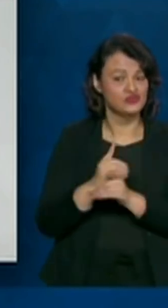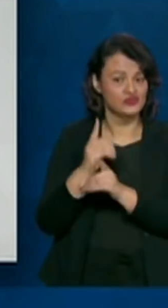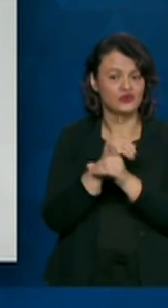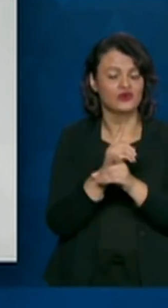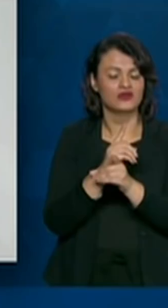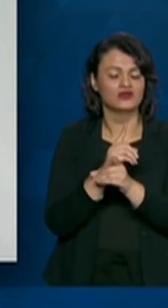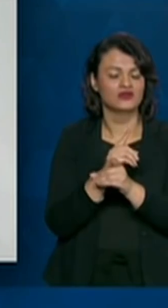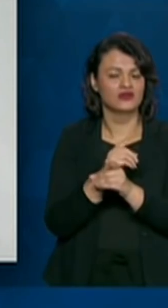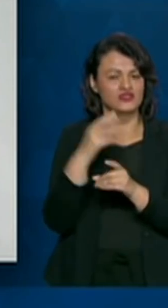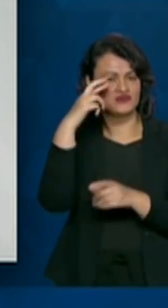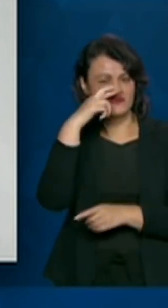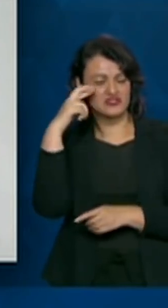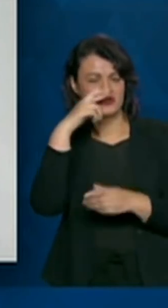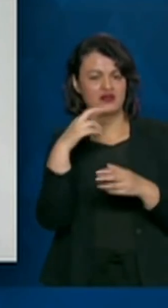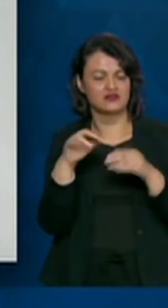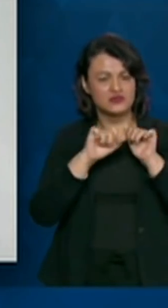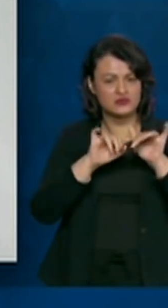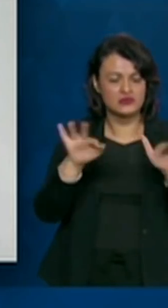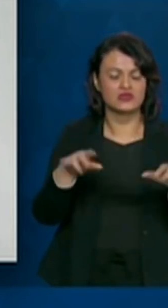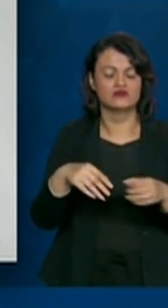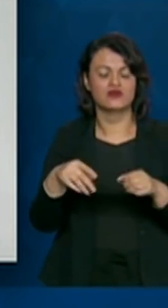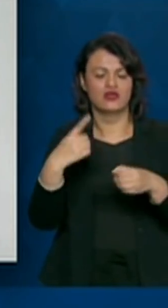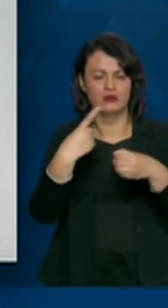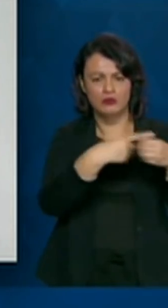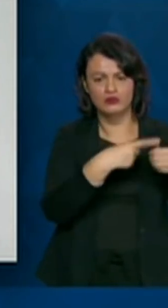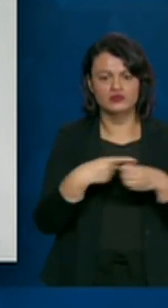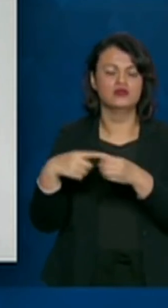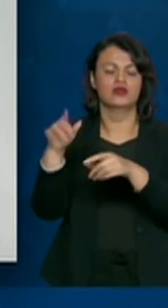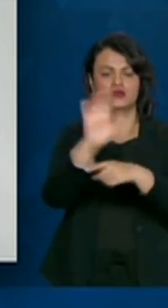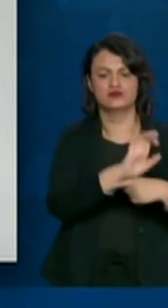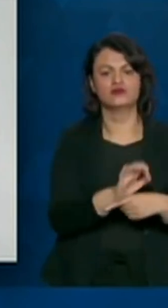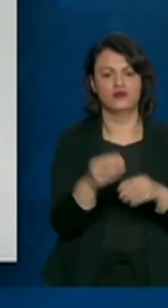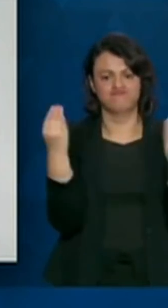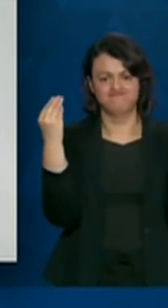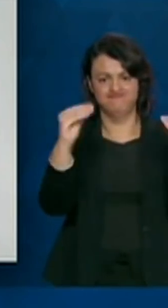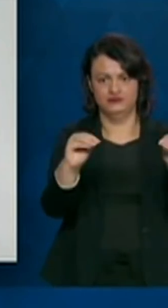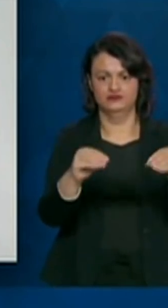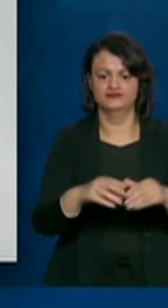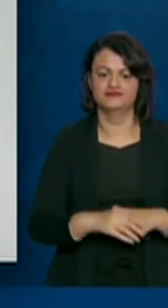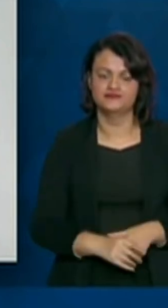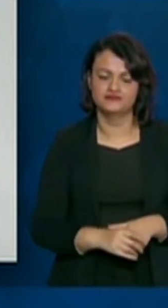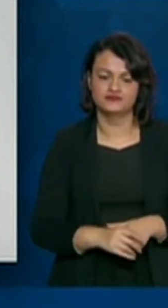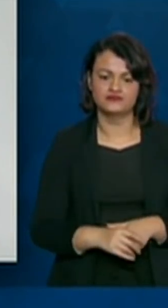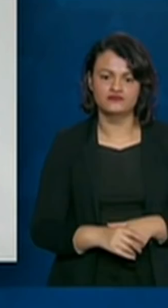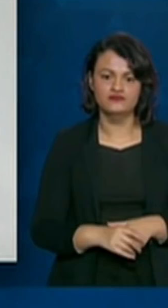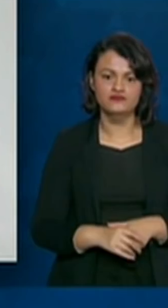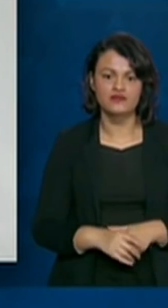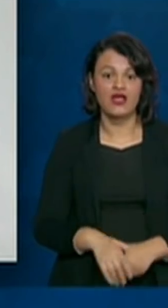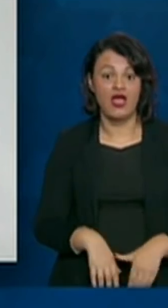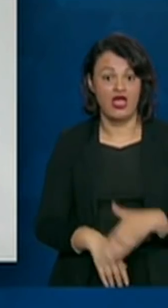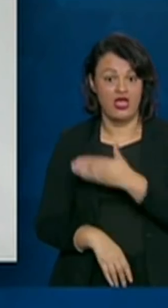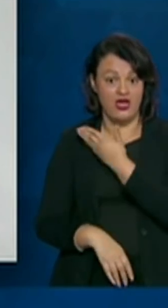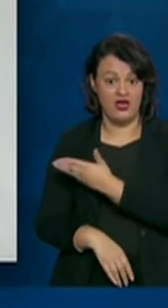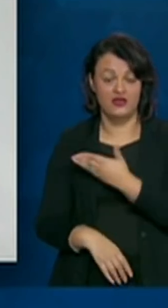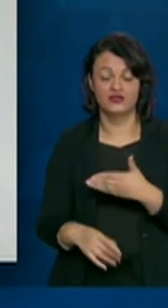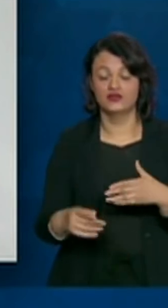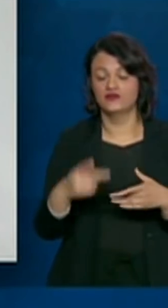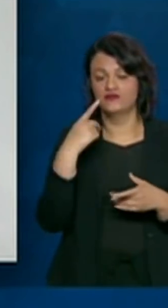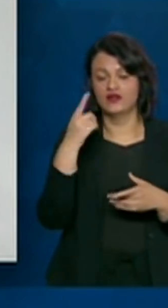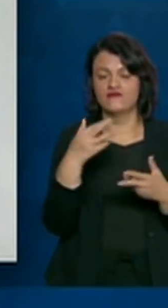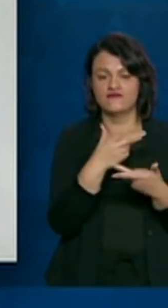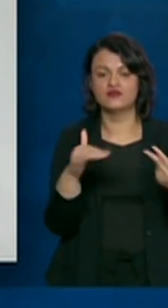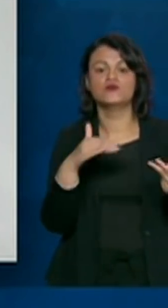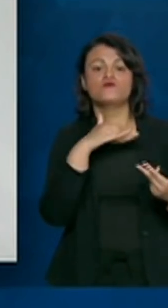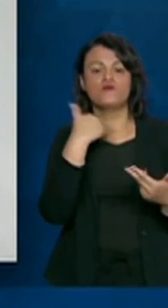de vigilância epidemiológica municipal e estadual. Próximo. Aqui mostra a distribuição de casos e óbitos